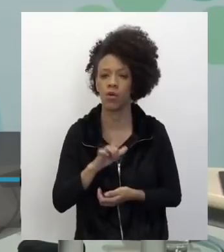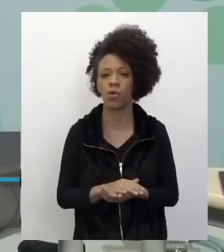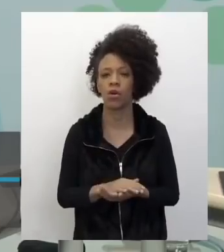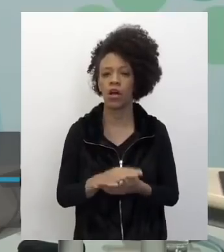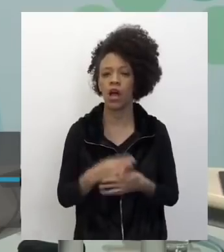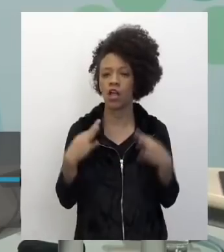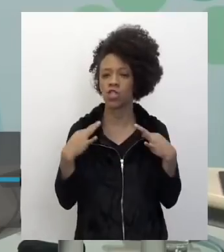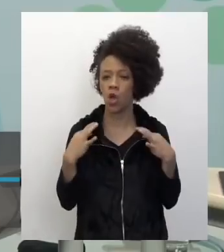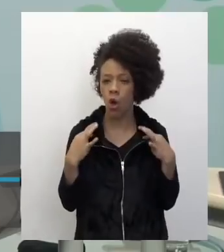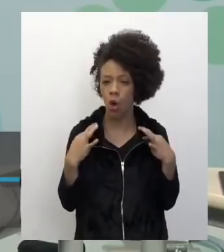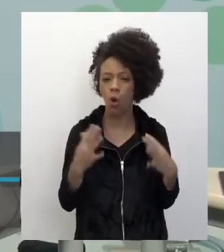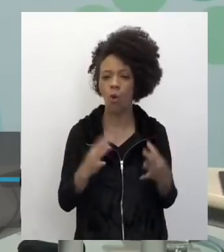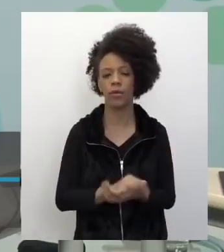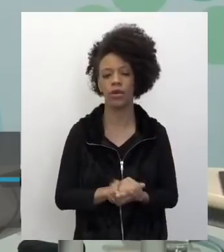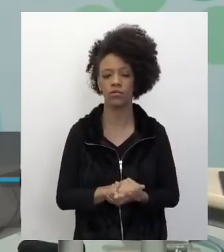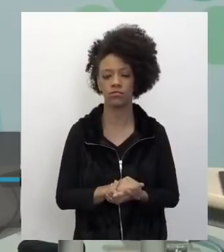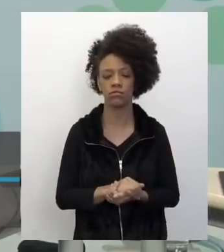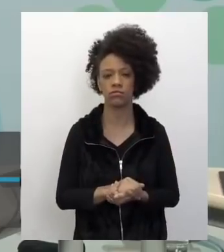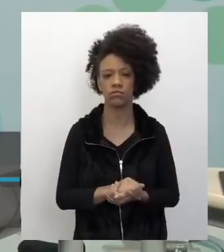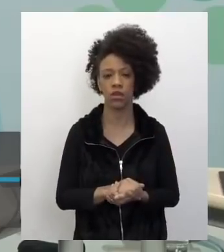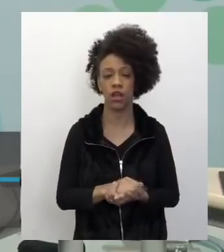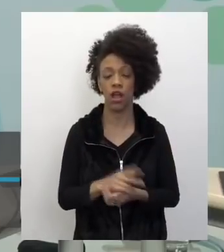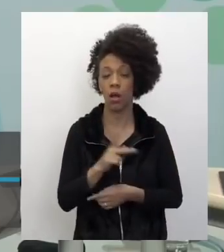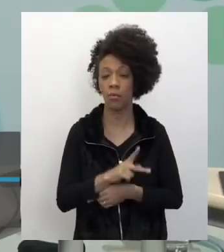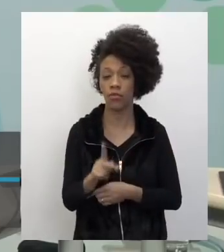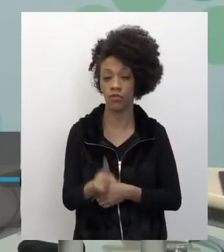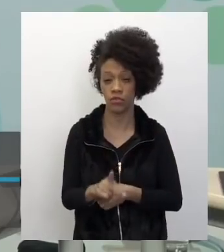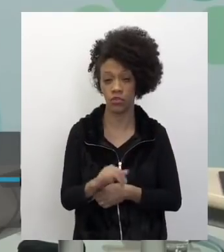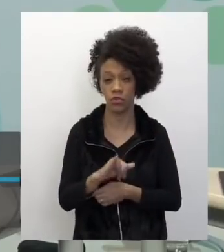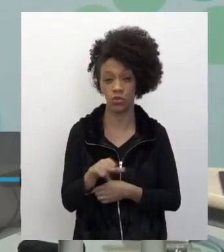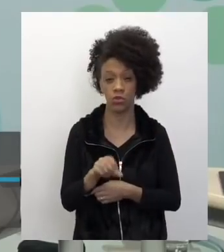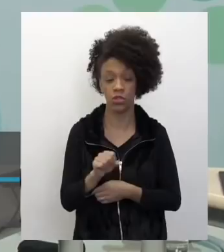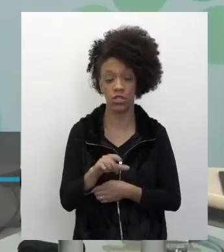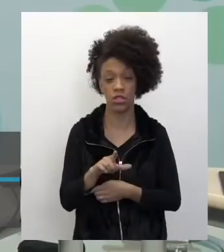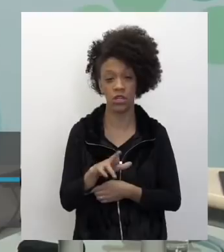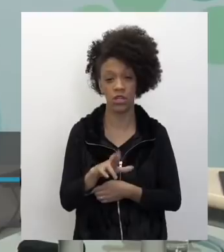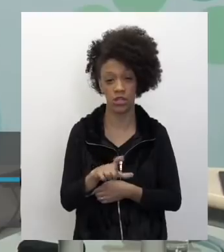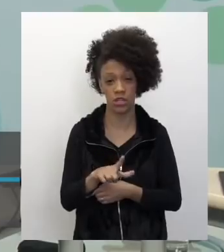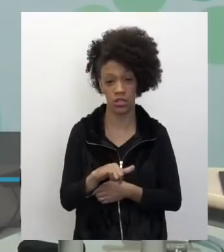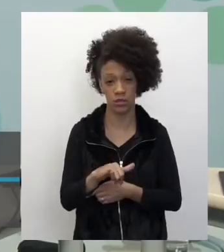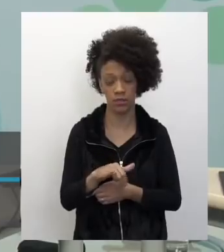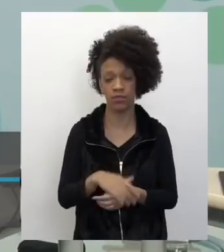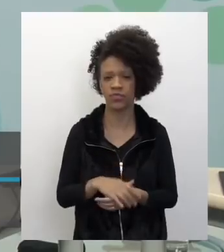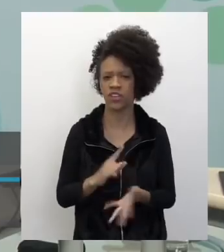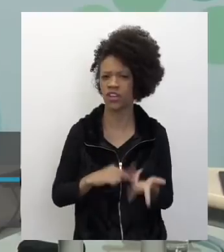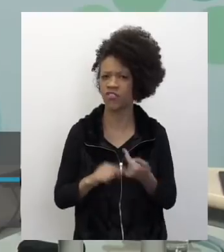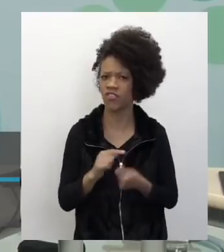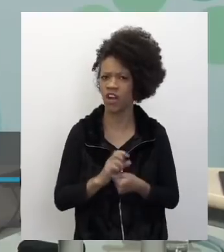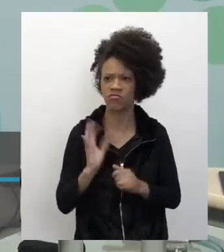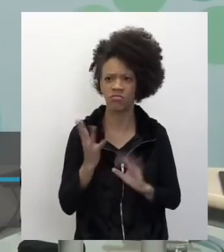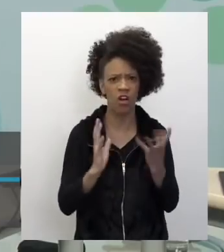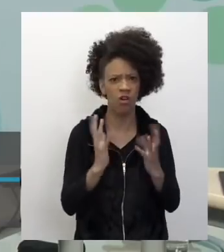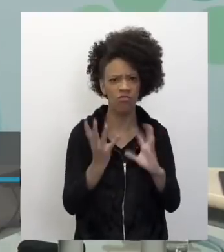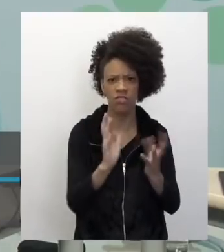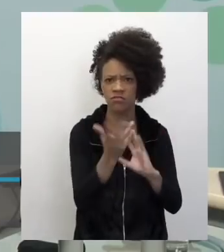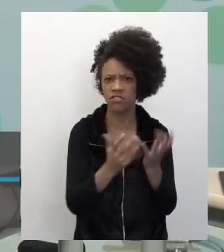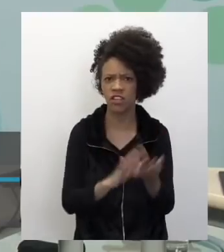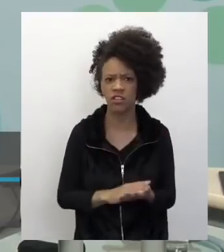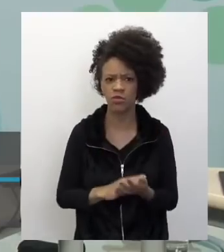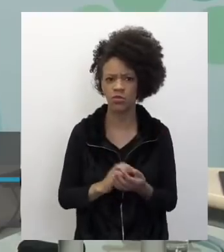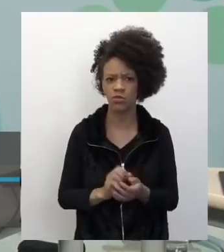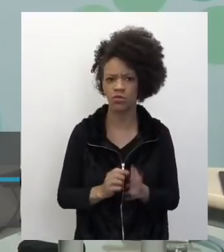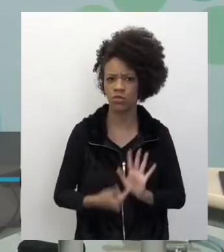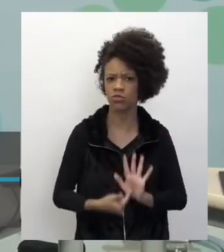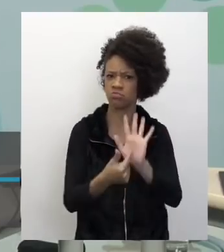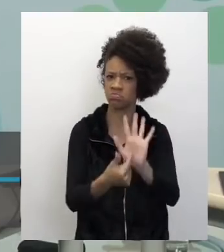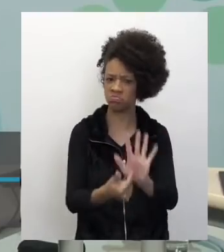figurinos, né? A professora Jusceli. Várias coisas acontecendo ao mesmo tempo durante a apresentação.